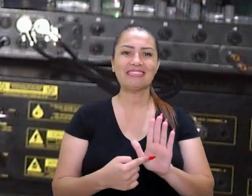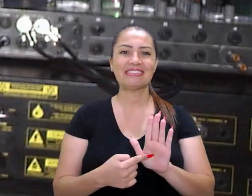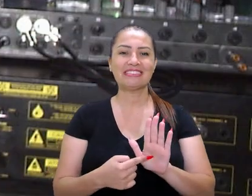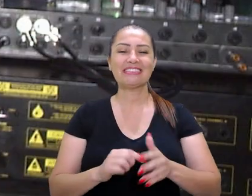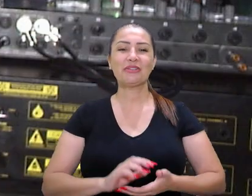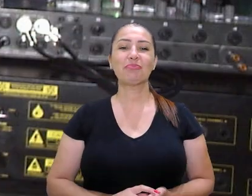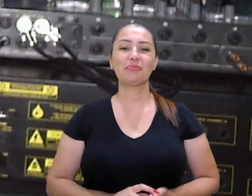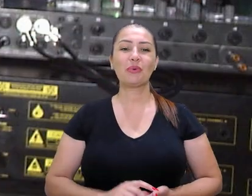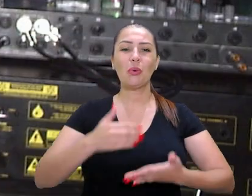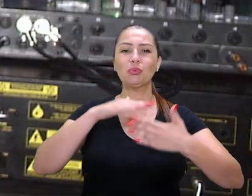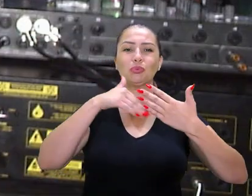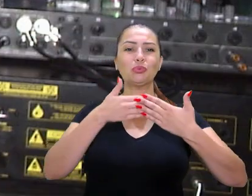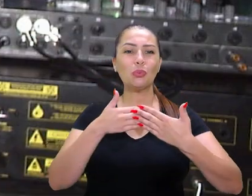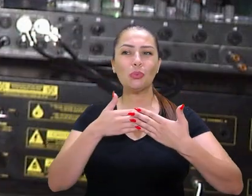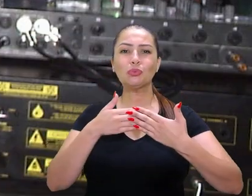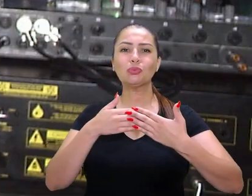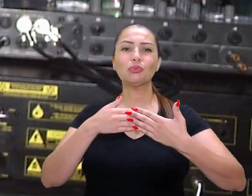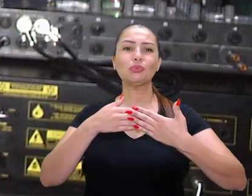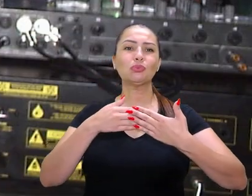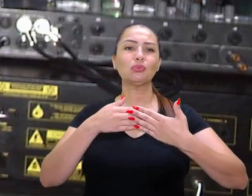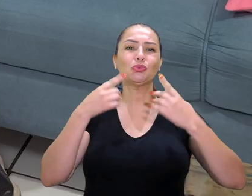toda a questão de som,